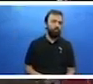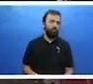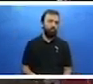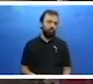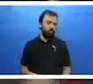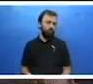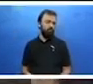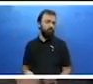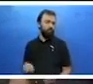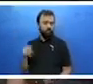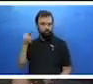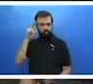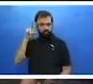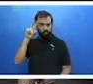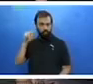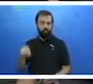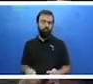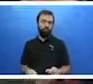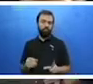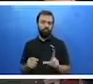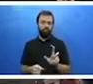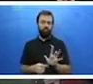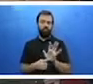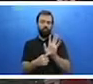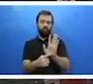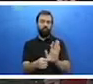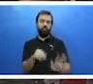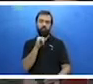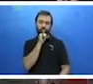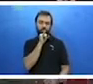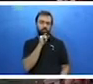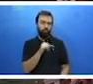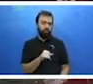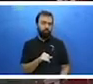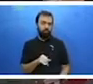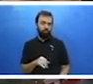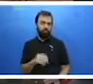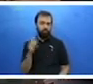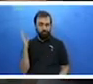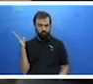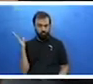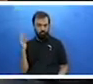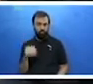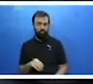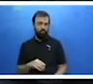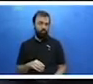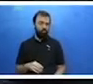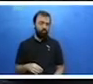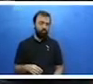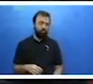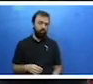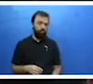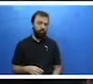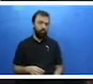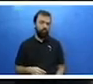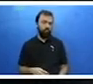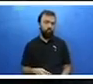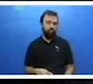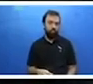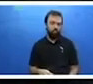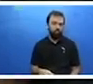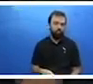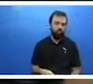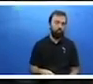só para lembrar, nós colocamos o exemplo. Na sala de aula, a professora queria saber qual era a fruta preferida